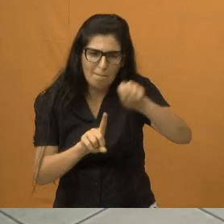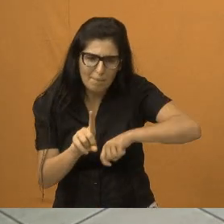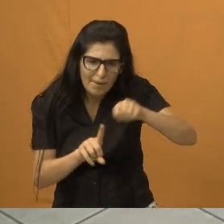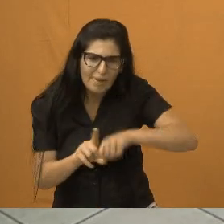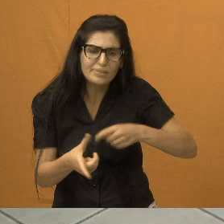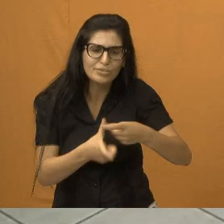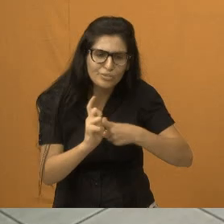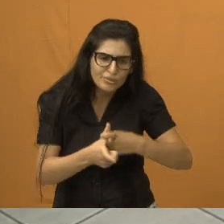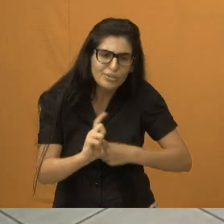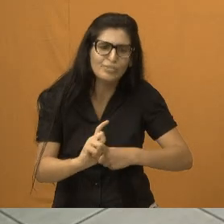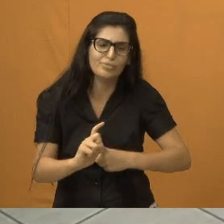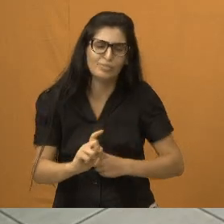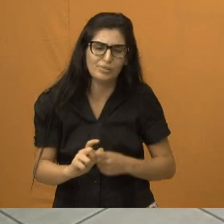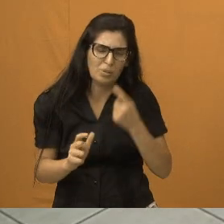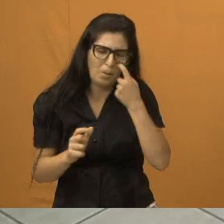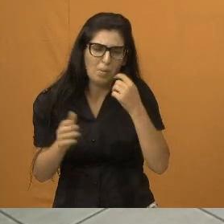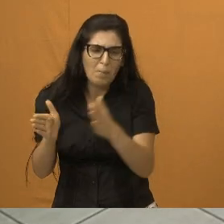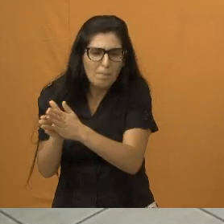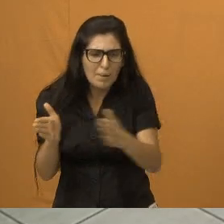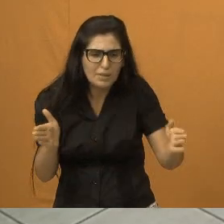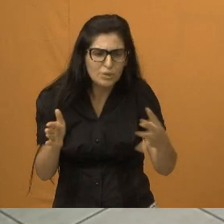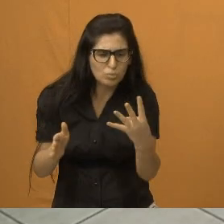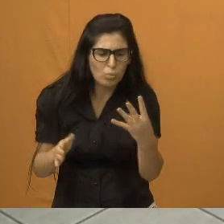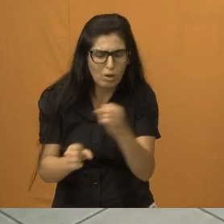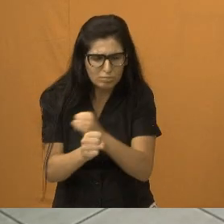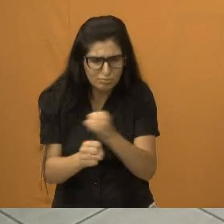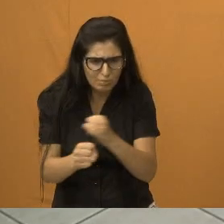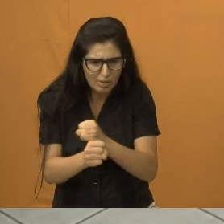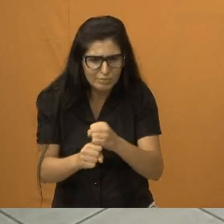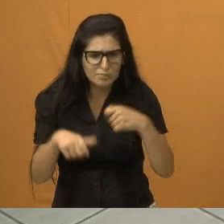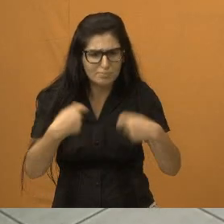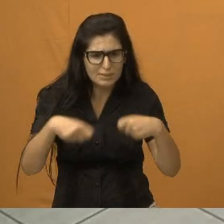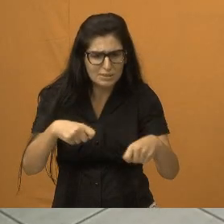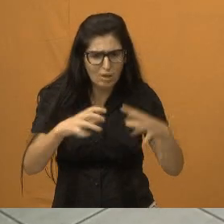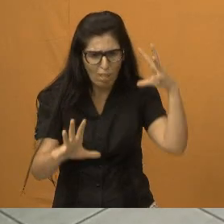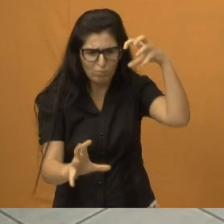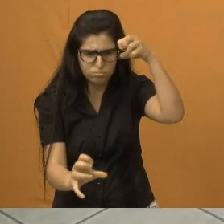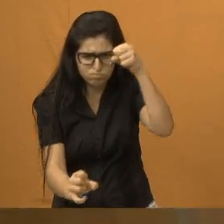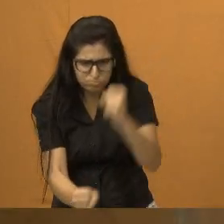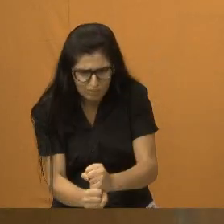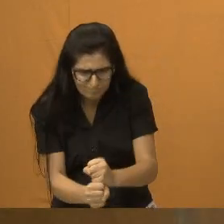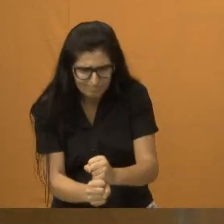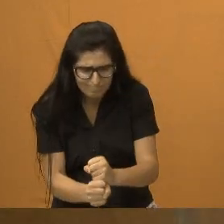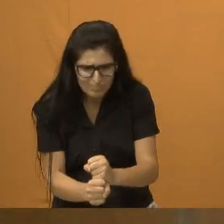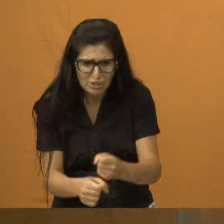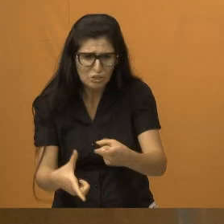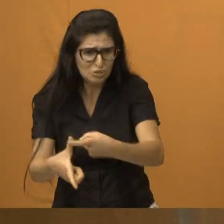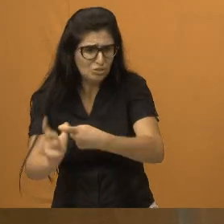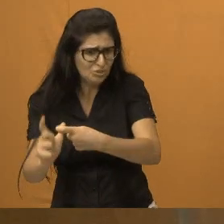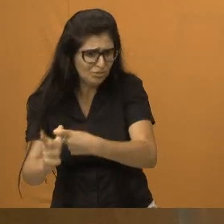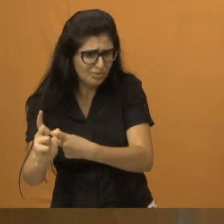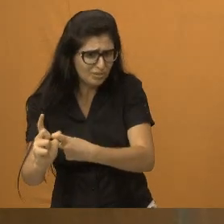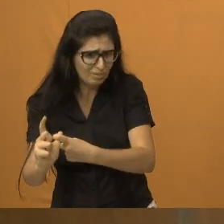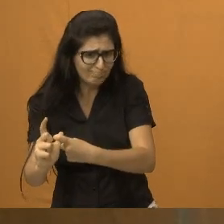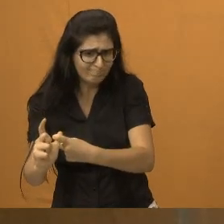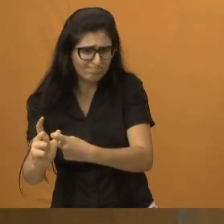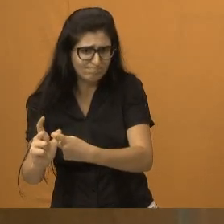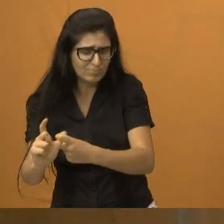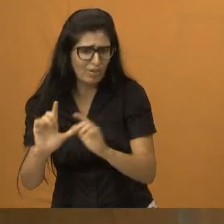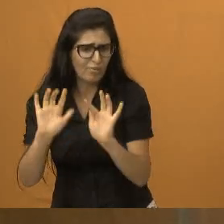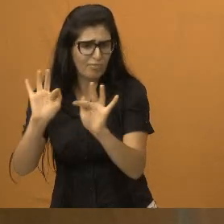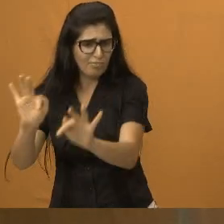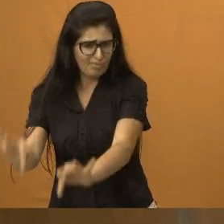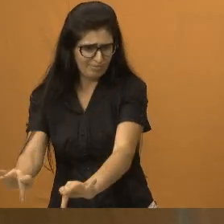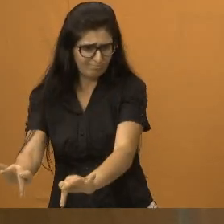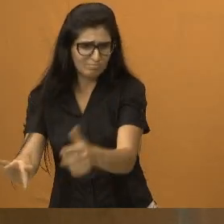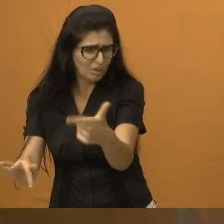recalculada a todo final do exercício. E quando ela é feito esse recálculo, ela é feita a valor presente, na qual se sobe muito o valor dessa dívida. Só que não é